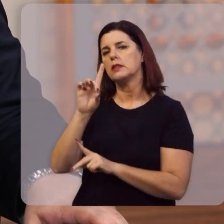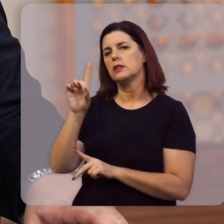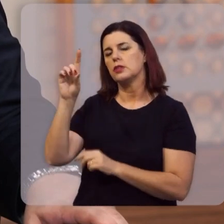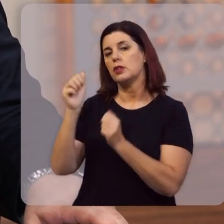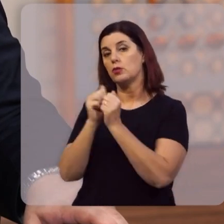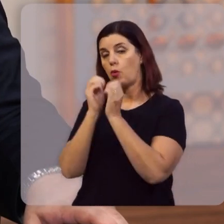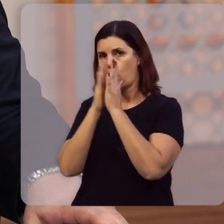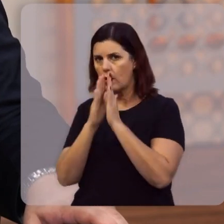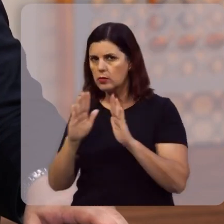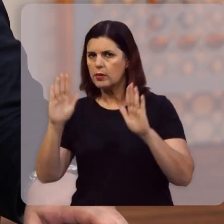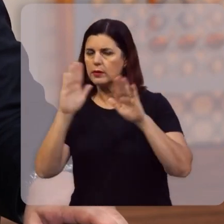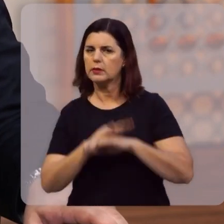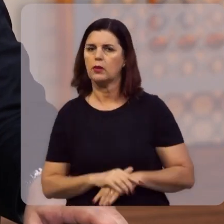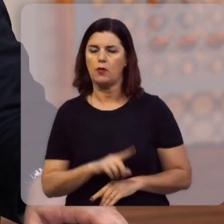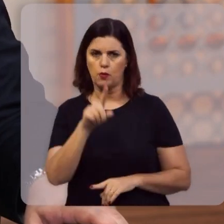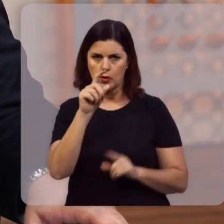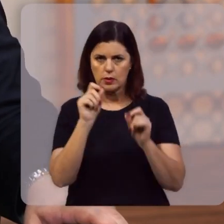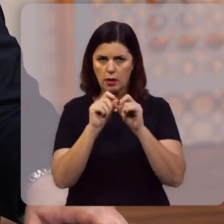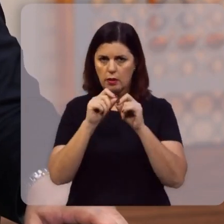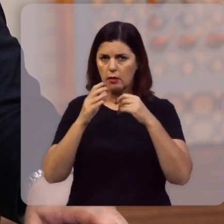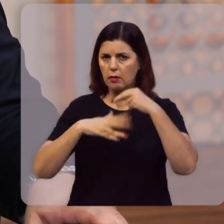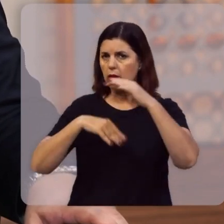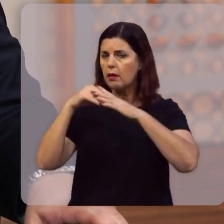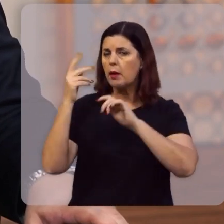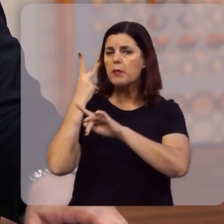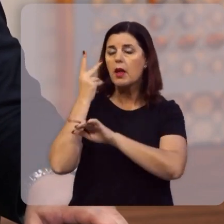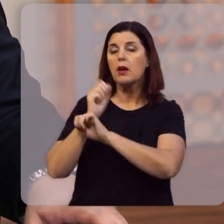em adoração. Você foi criado para a